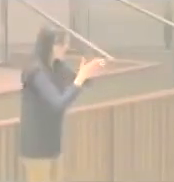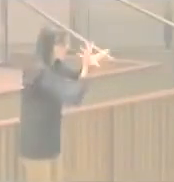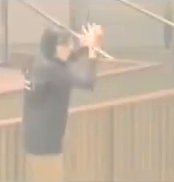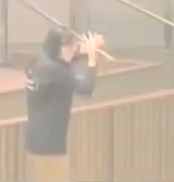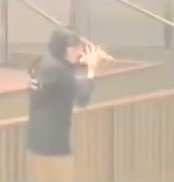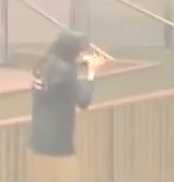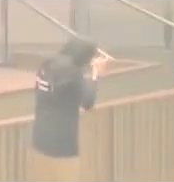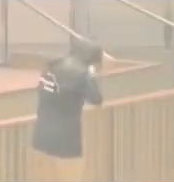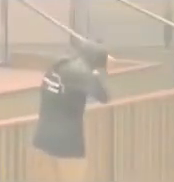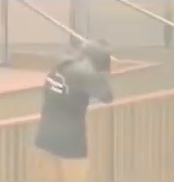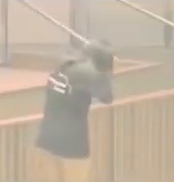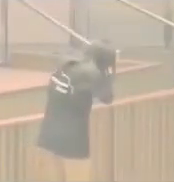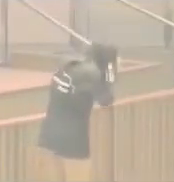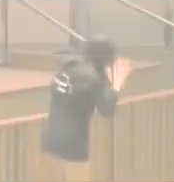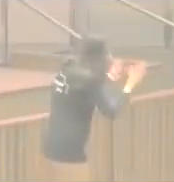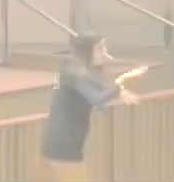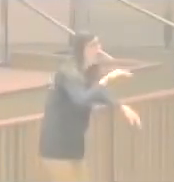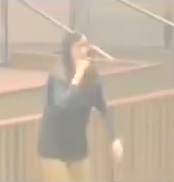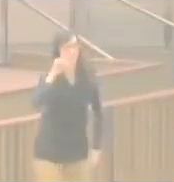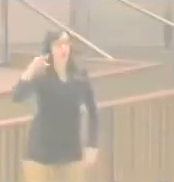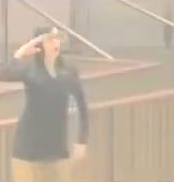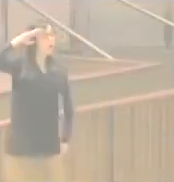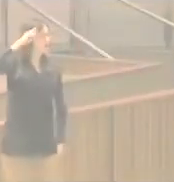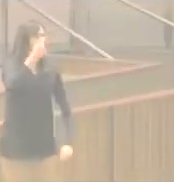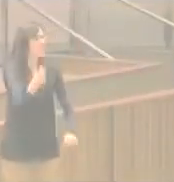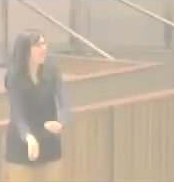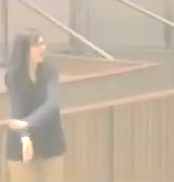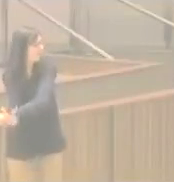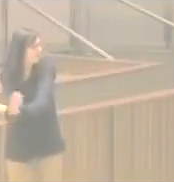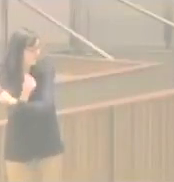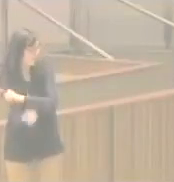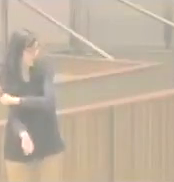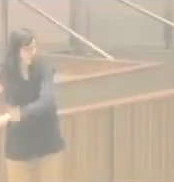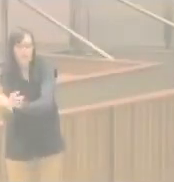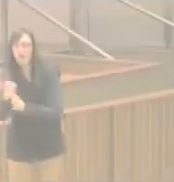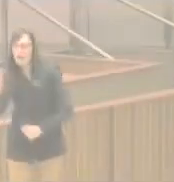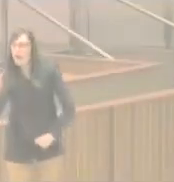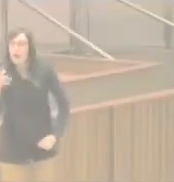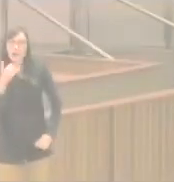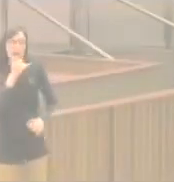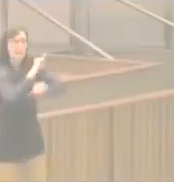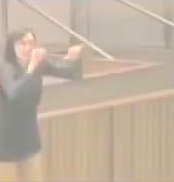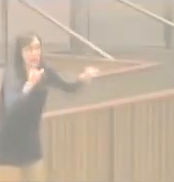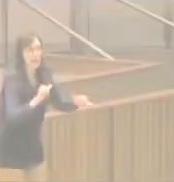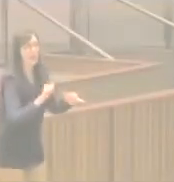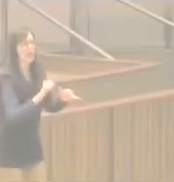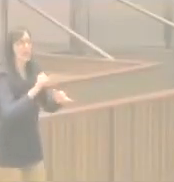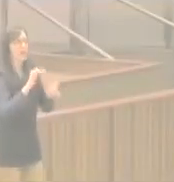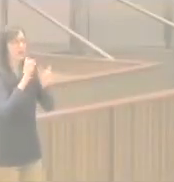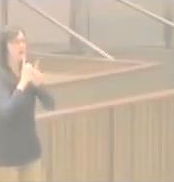o corpo, porque eles não podiam admitir o milagre da ressurreição.